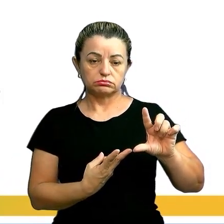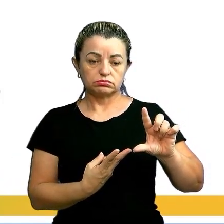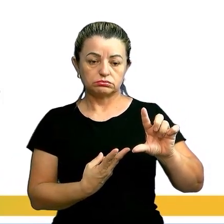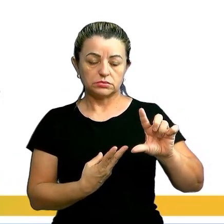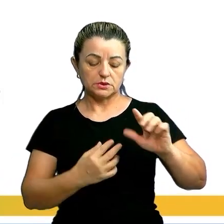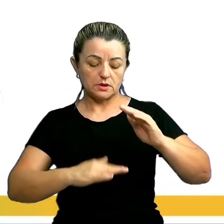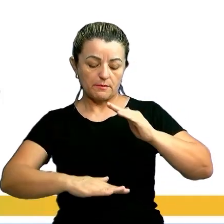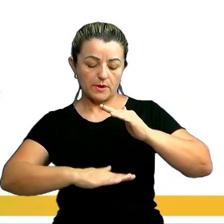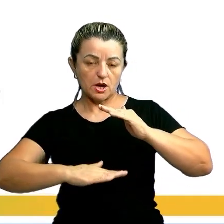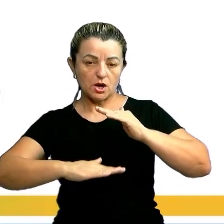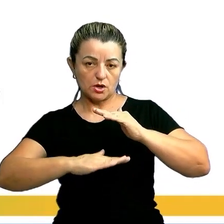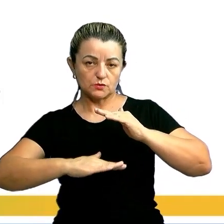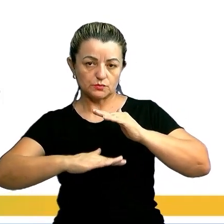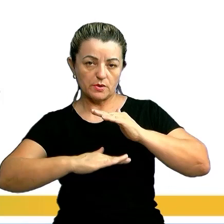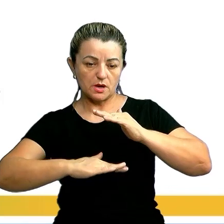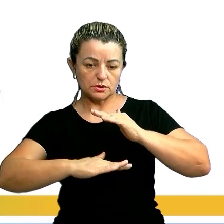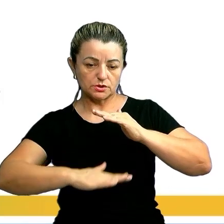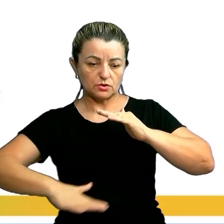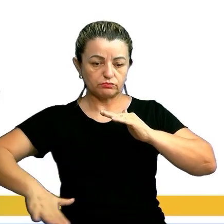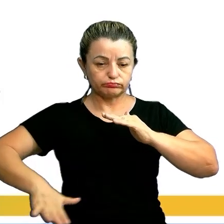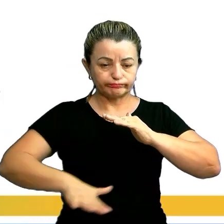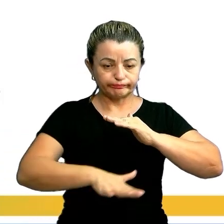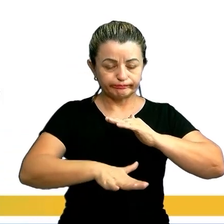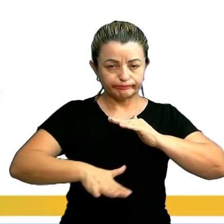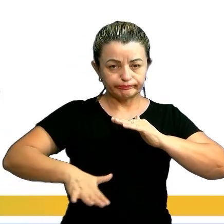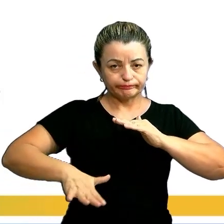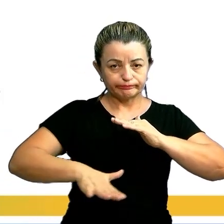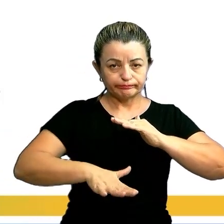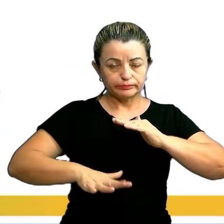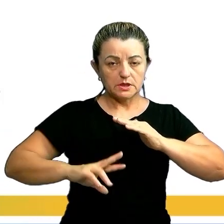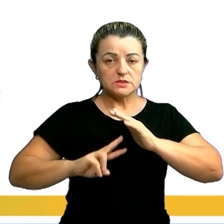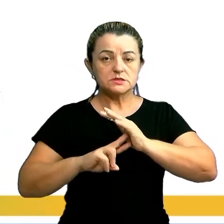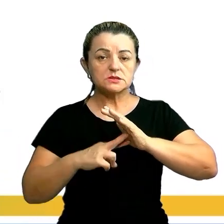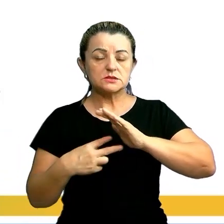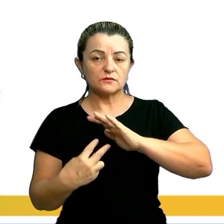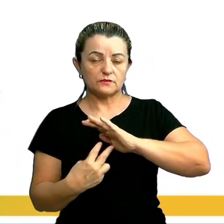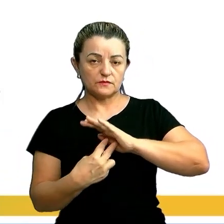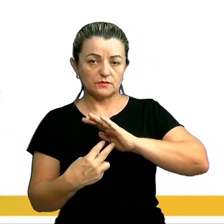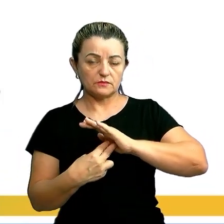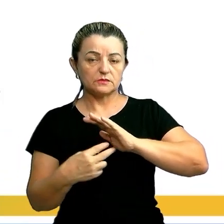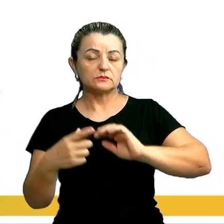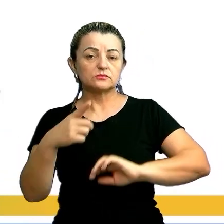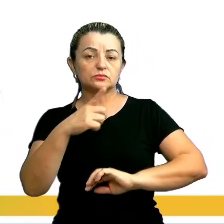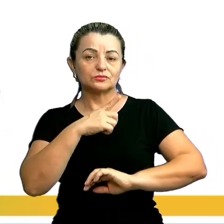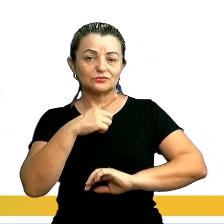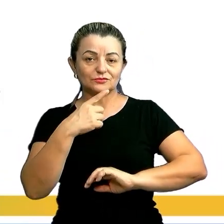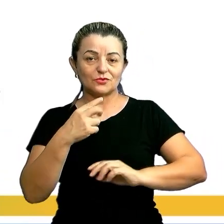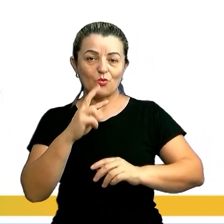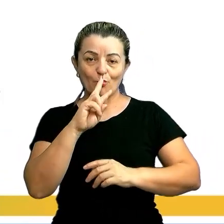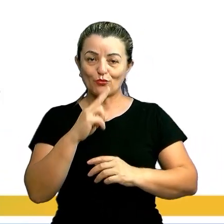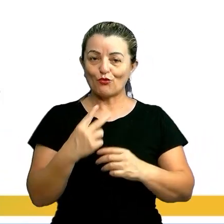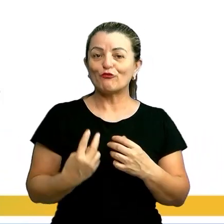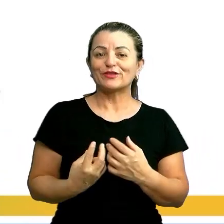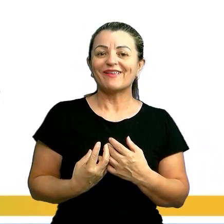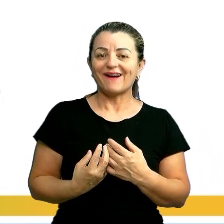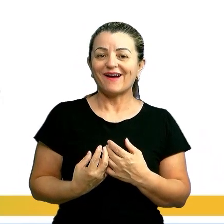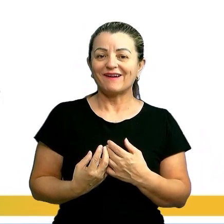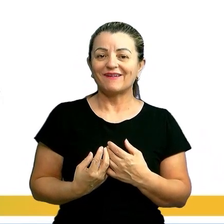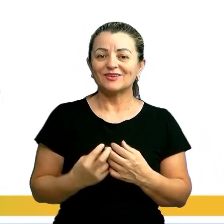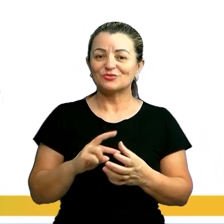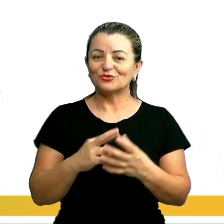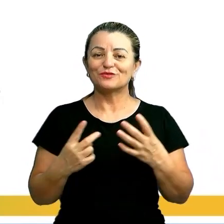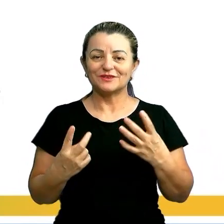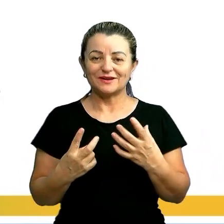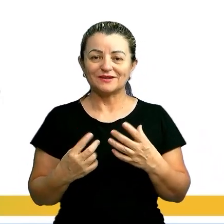parte baixa aí do slide, significa que houve uma novidade evolutiva.